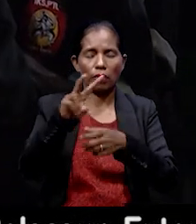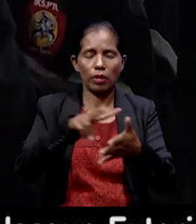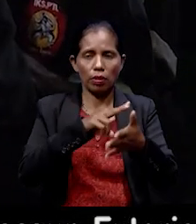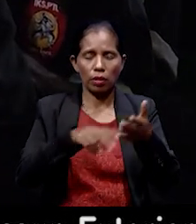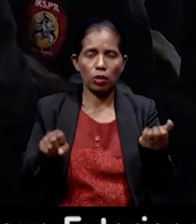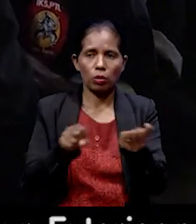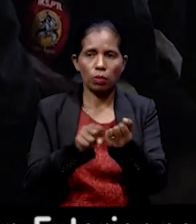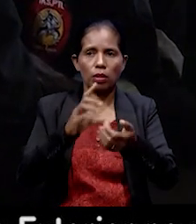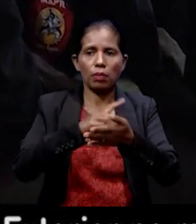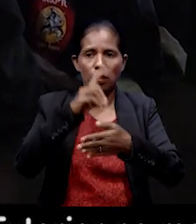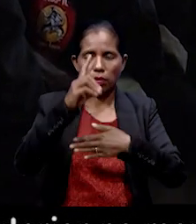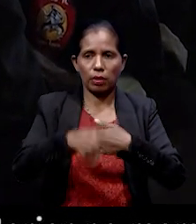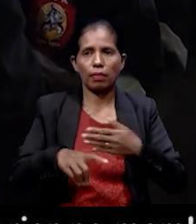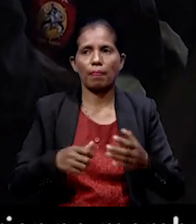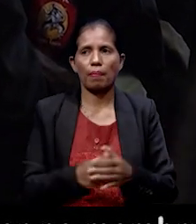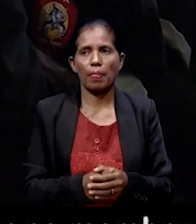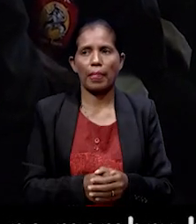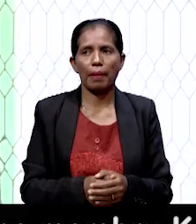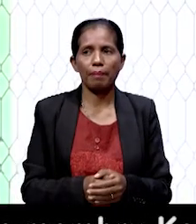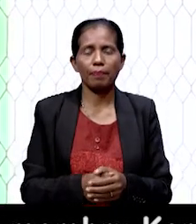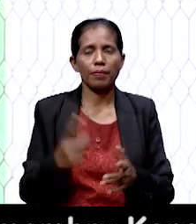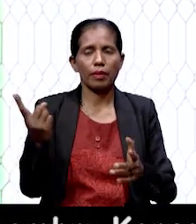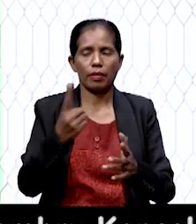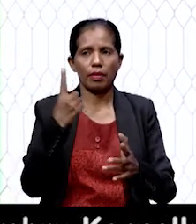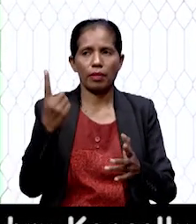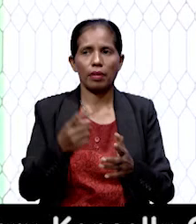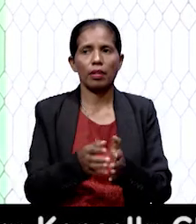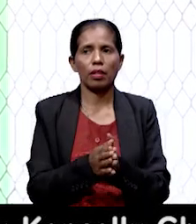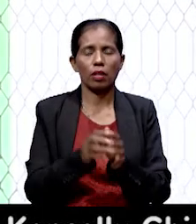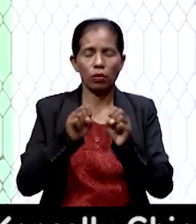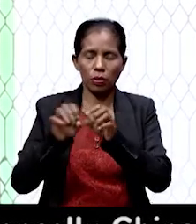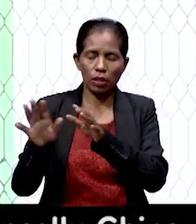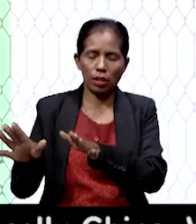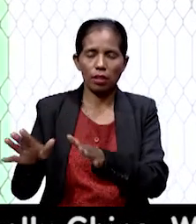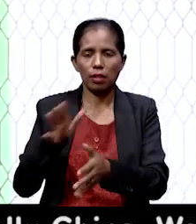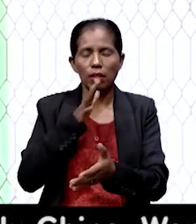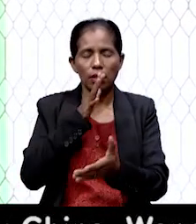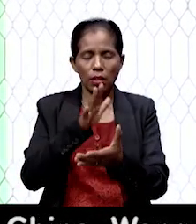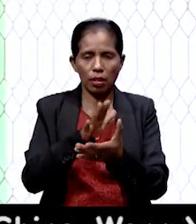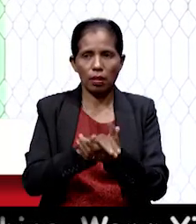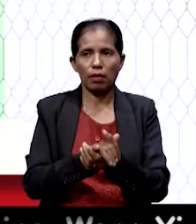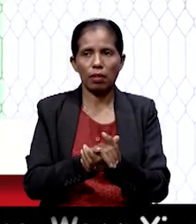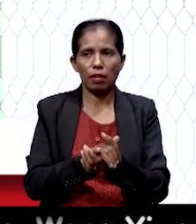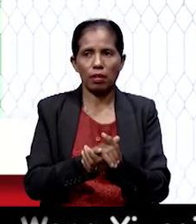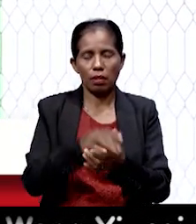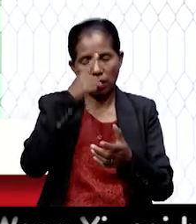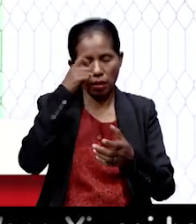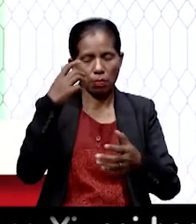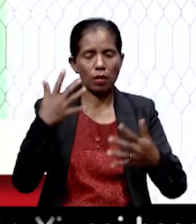desenvolvimento. E não faz logo que dá, busca a ser minha lei, tamba e os conflitos